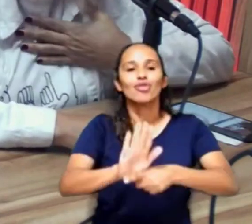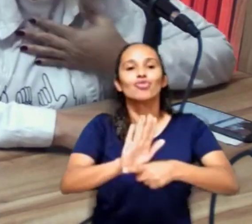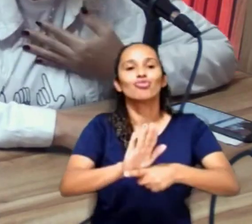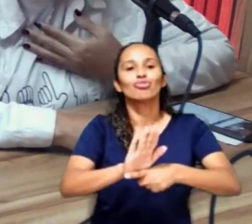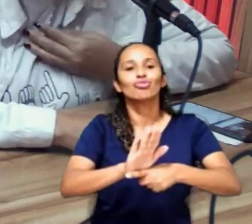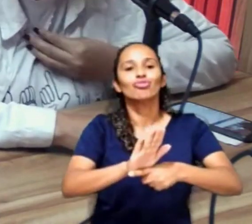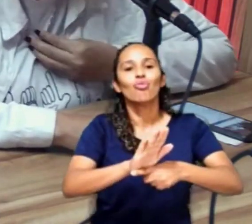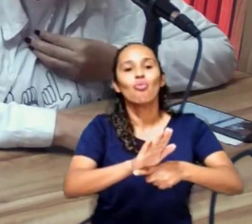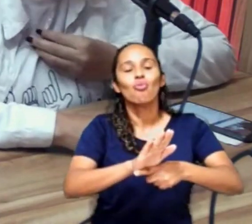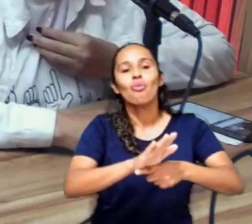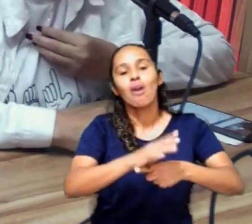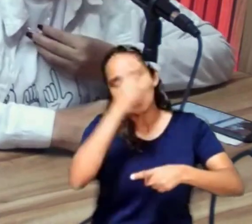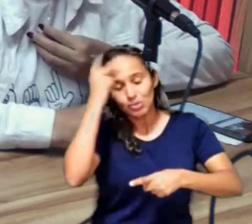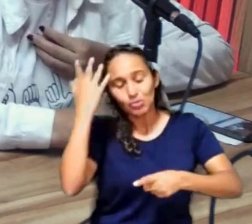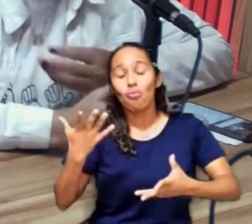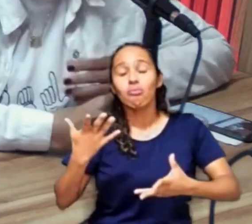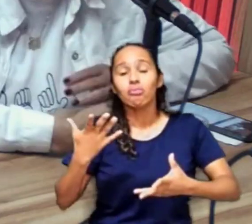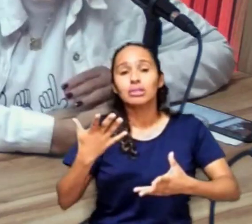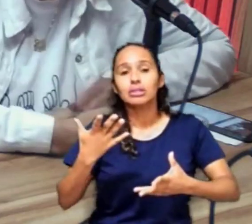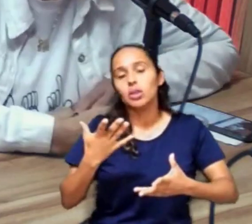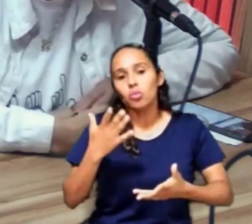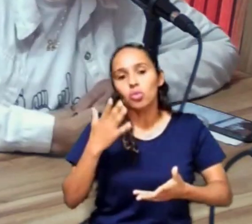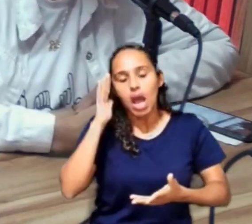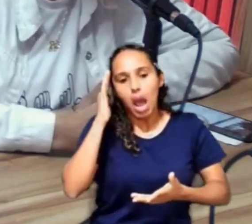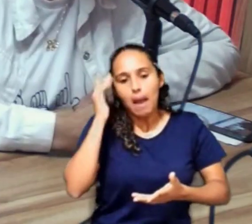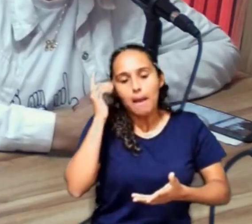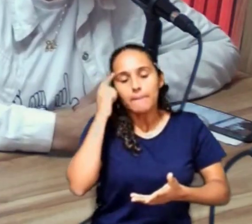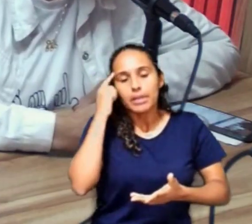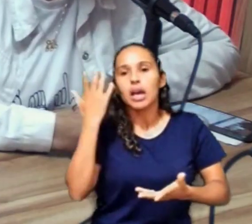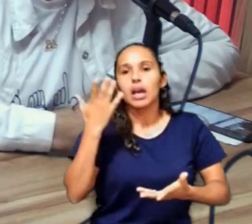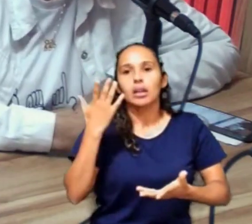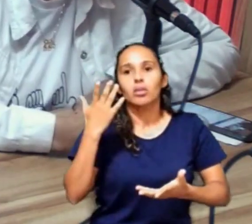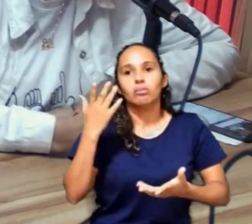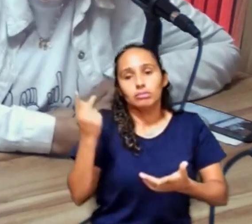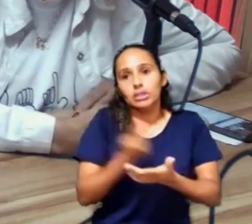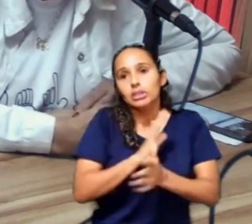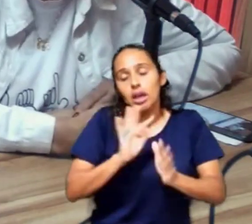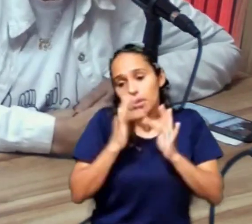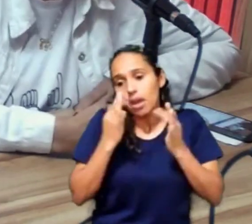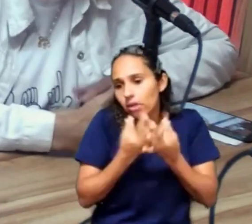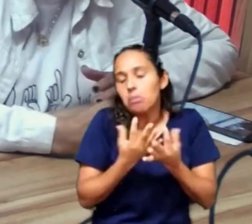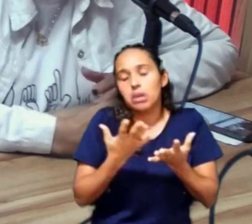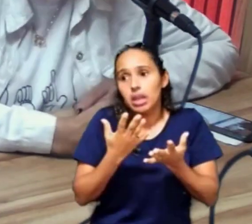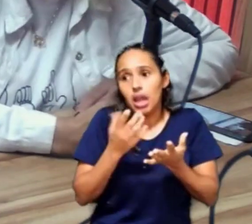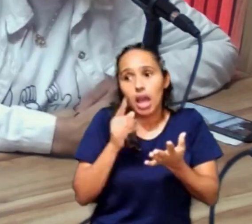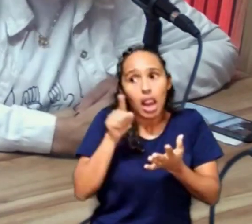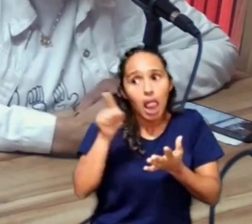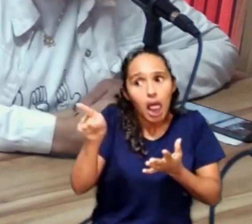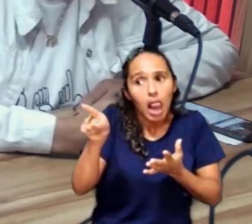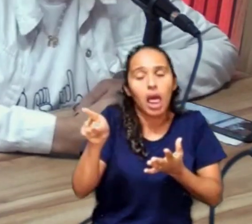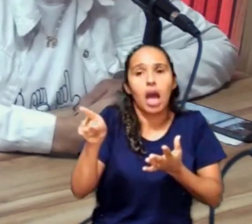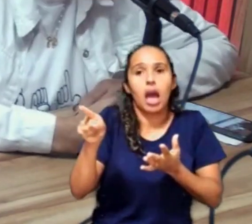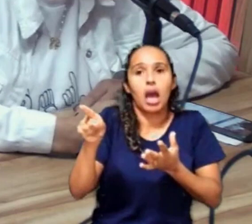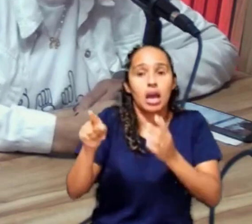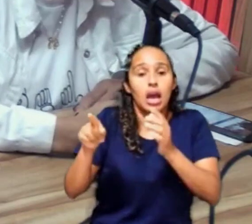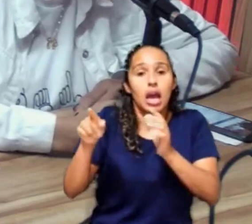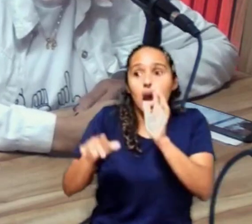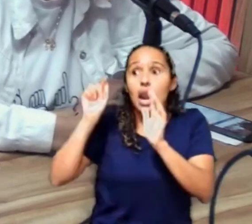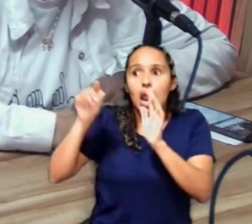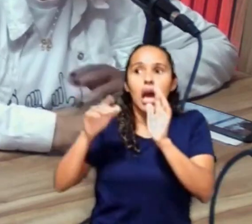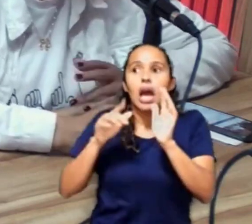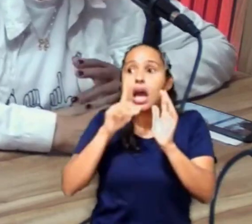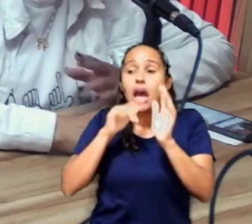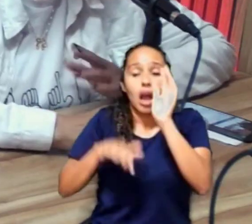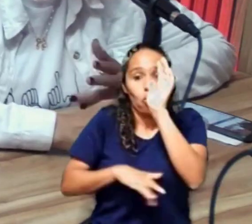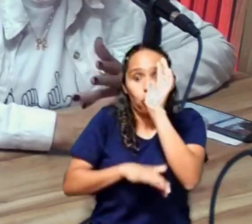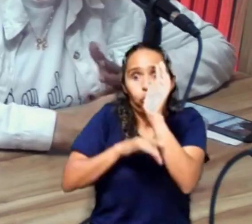minha ou minha família que está lá. Recentemente nós tivemos aí a enchente na Baixada, Sim. né? Que foi assim